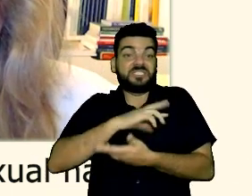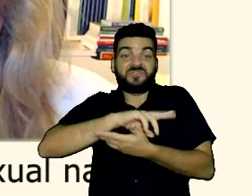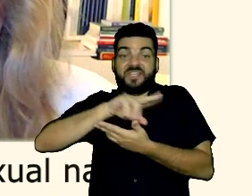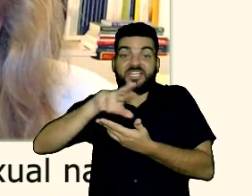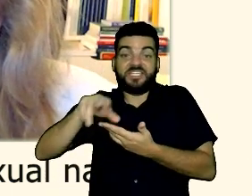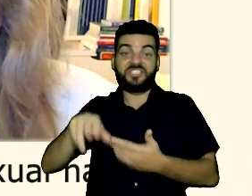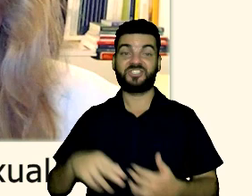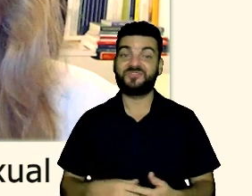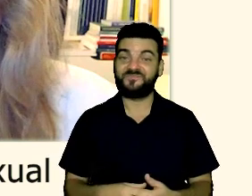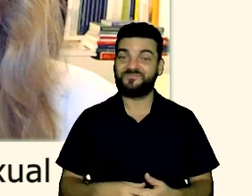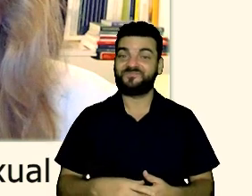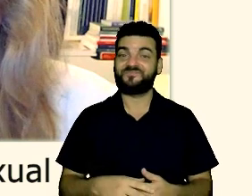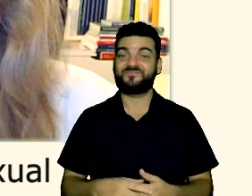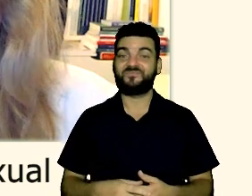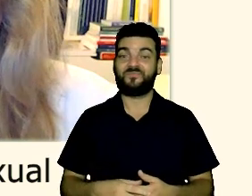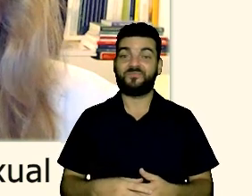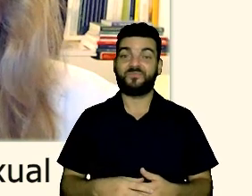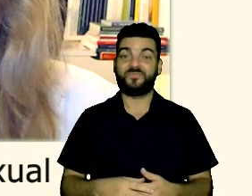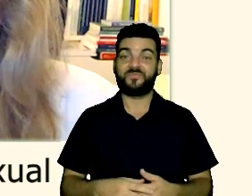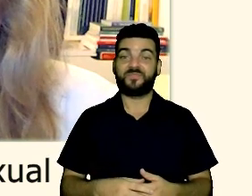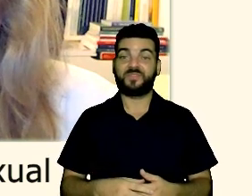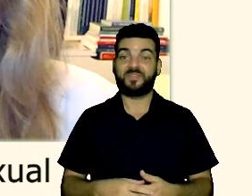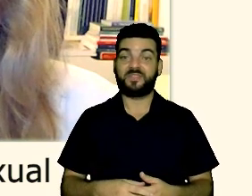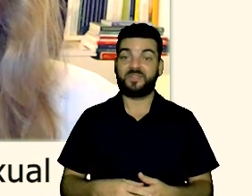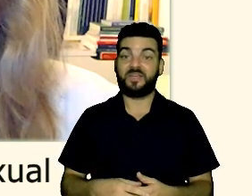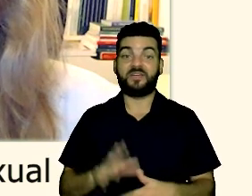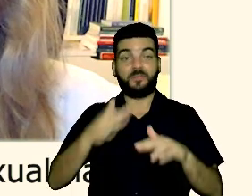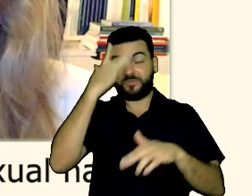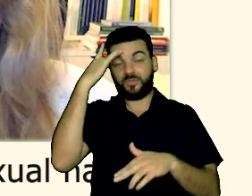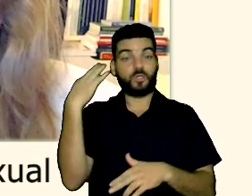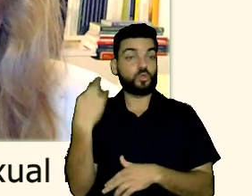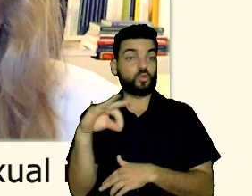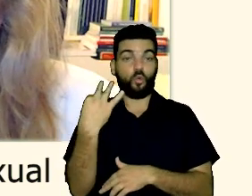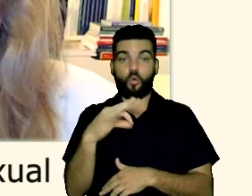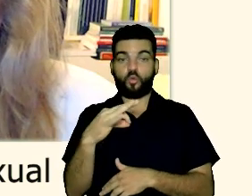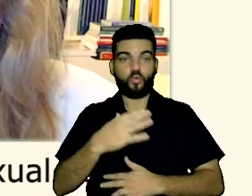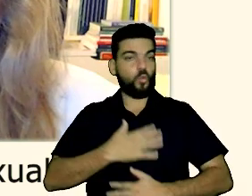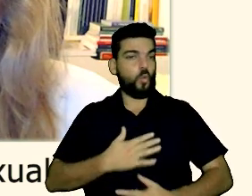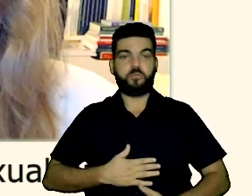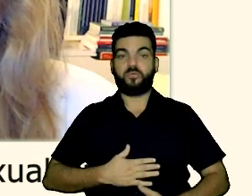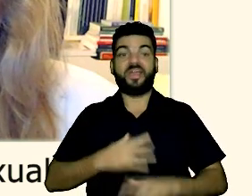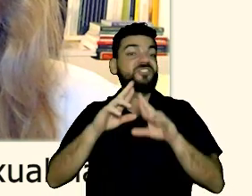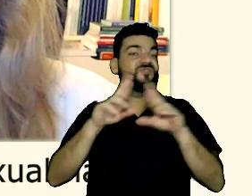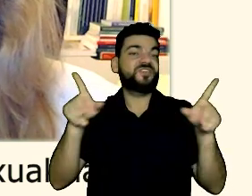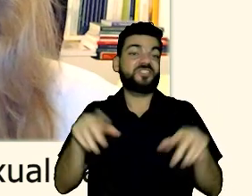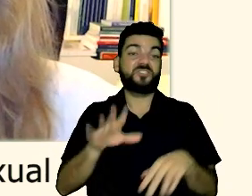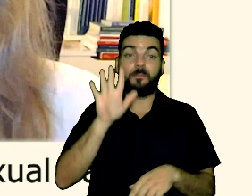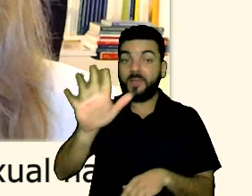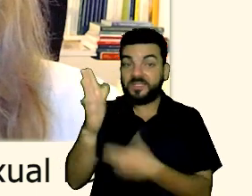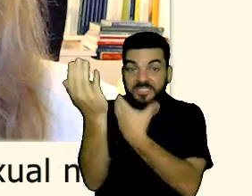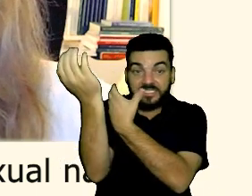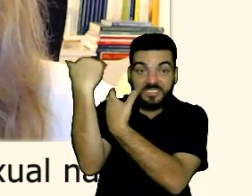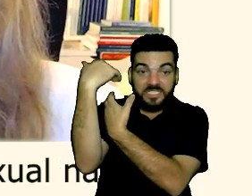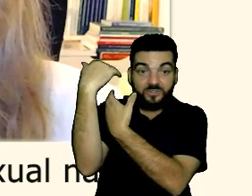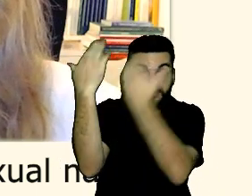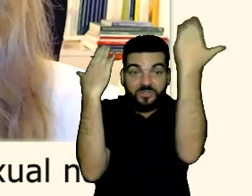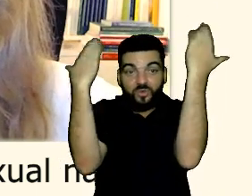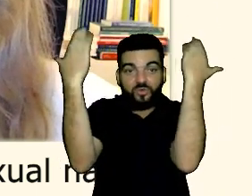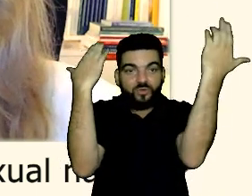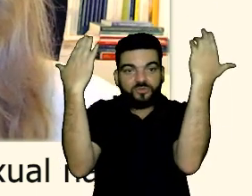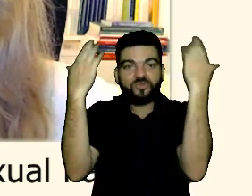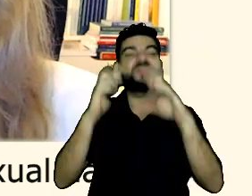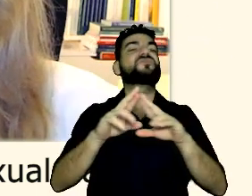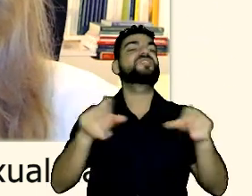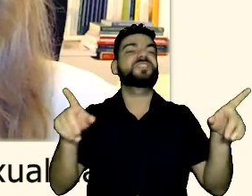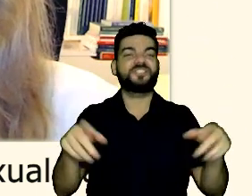falar de sentimento é um negócio muito delicado. Todos nós temos vários preconceitos, né? É diferente eu ter uma